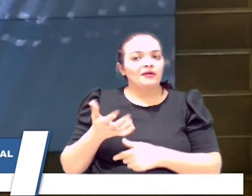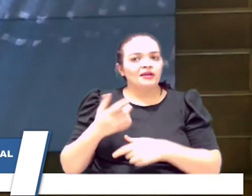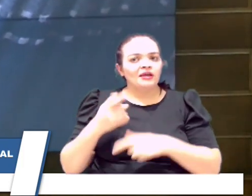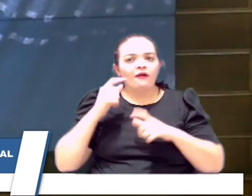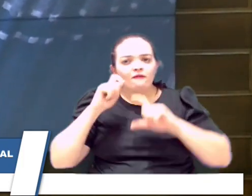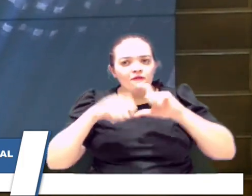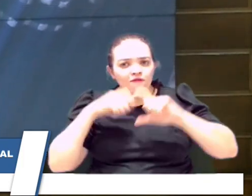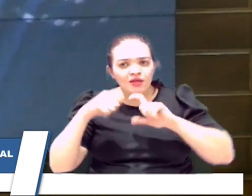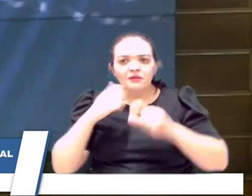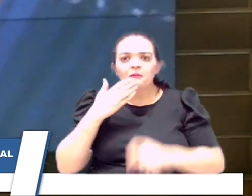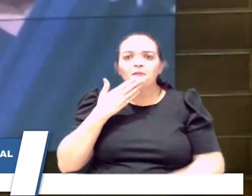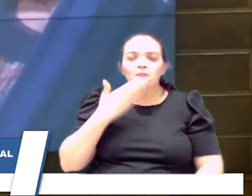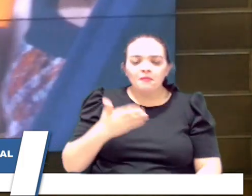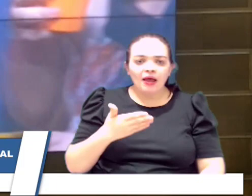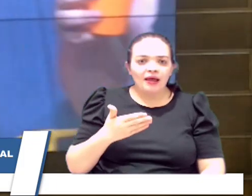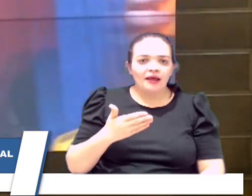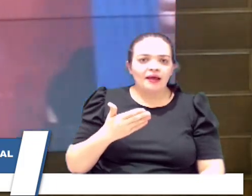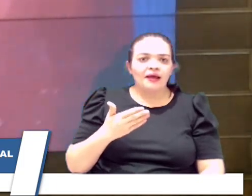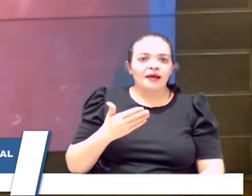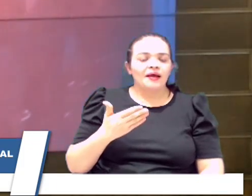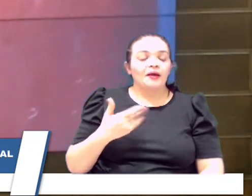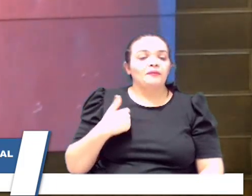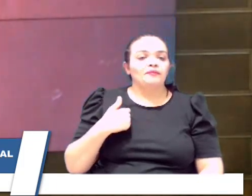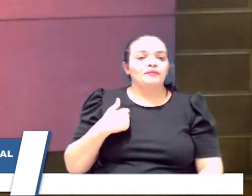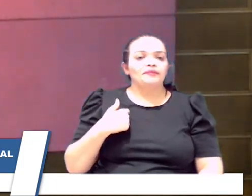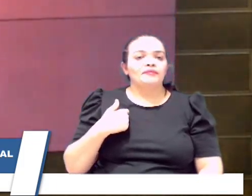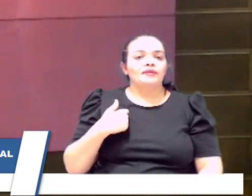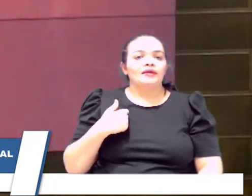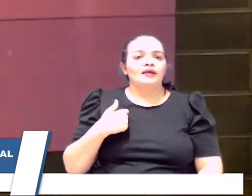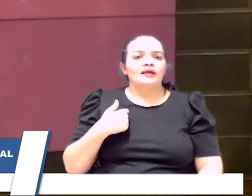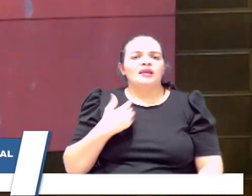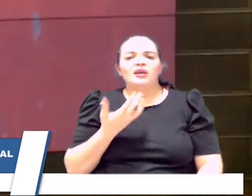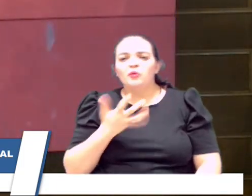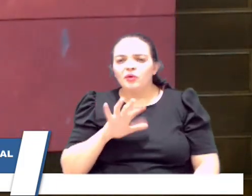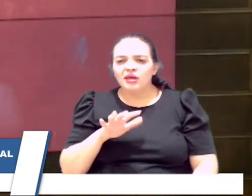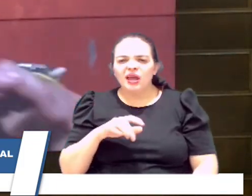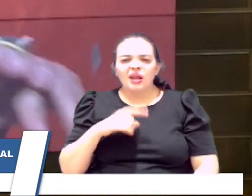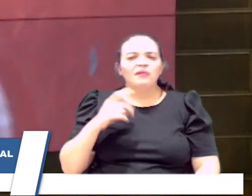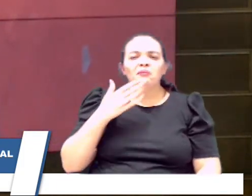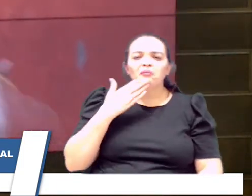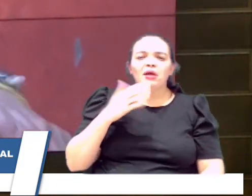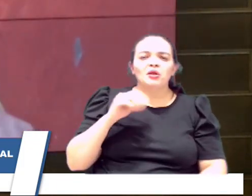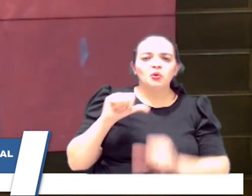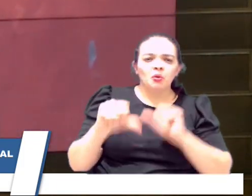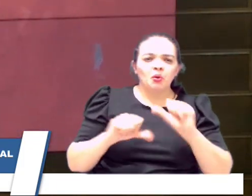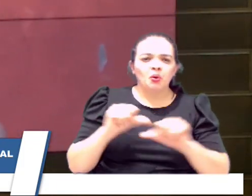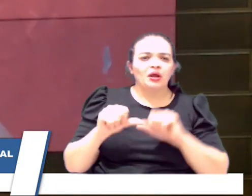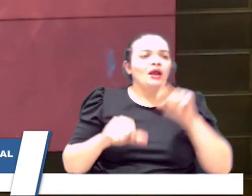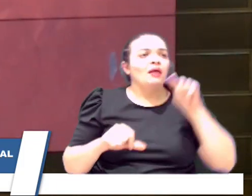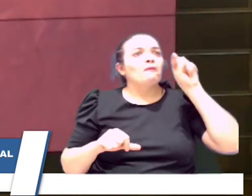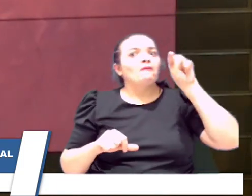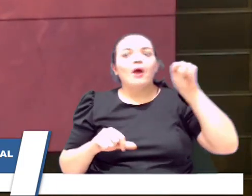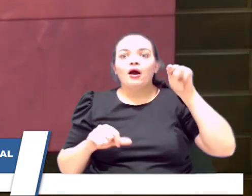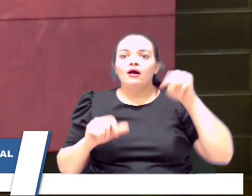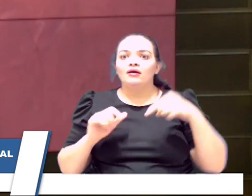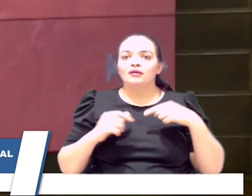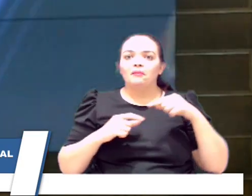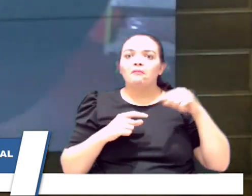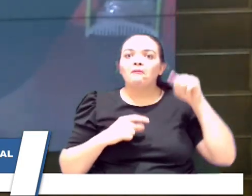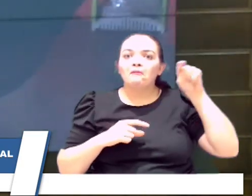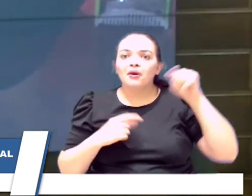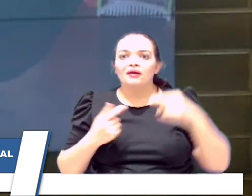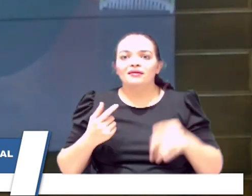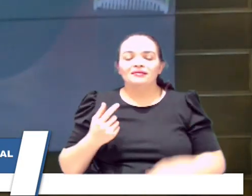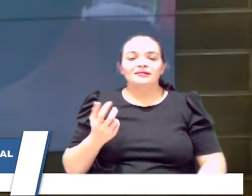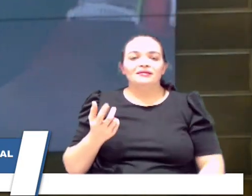ela pede. Quando é uma que ela não quer, ela manda trocar. Ela não fala, mas ela aponta para trocar, assim. Não sabia nada,